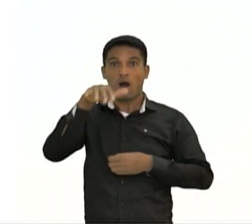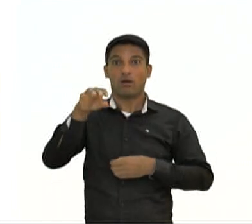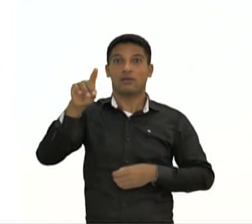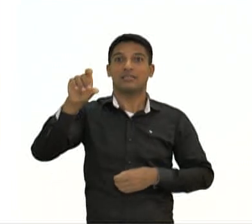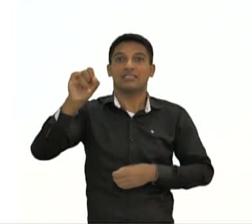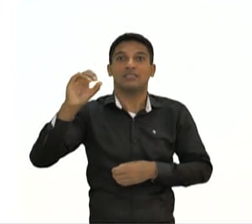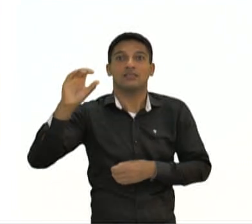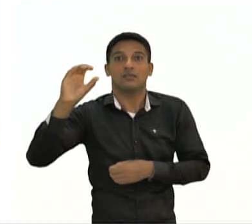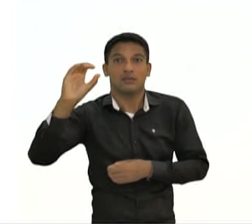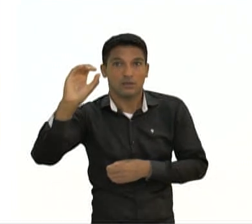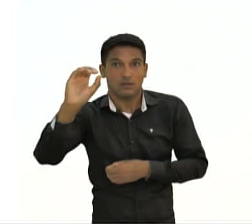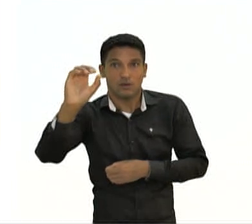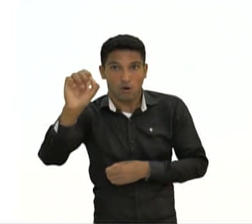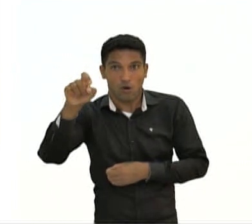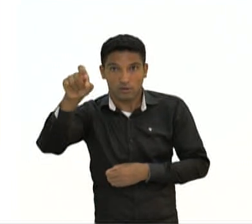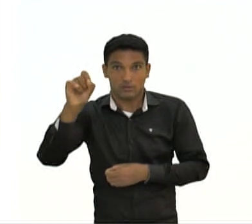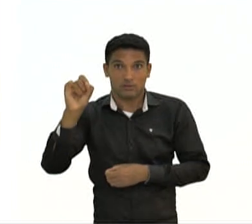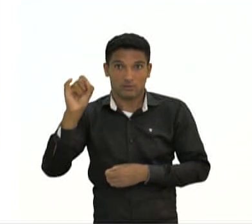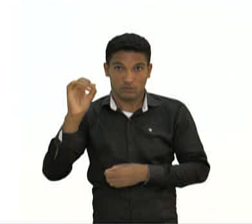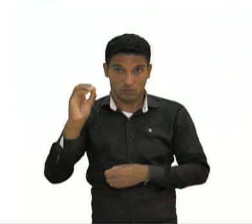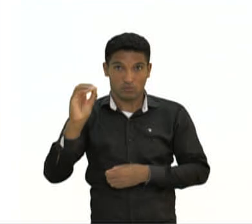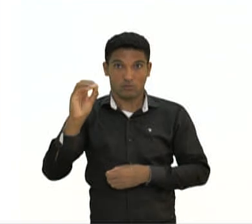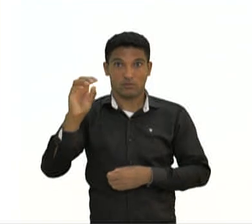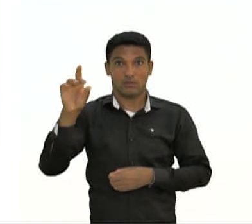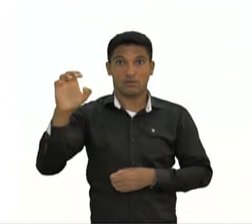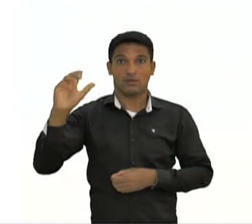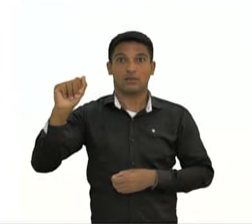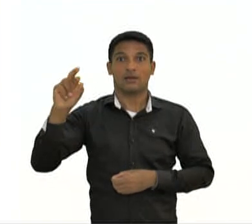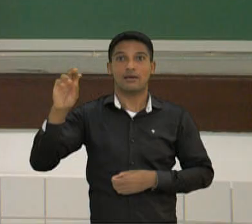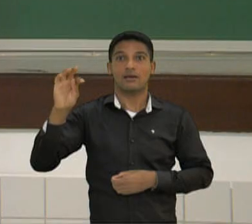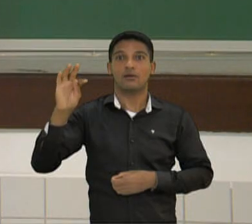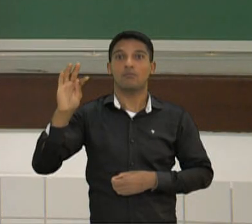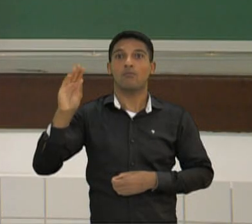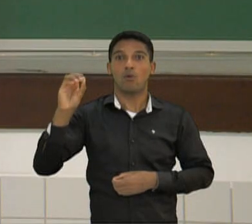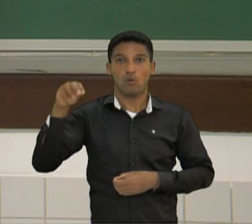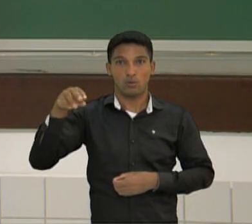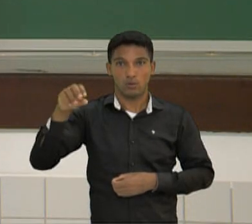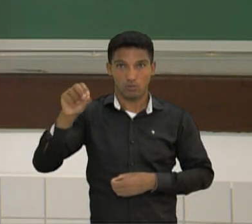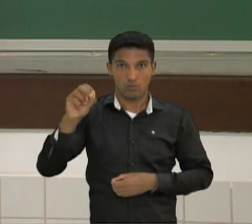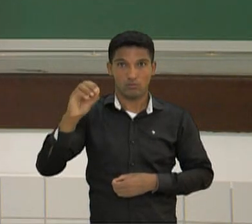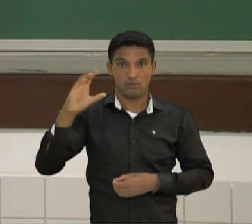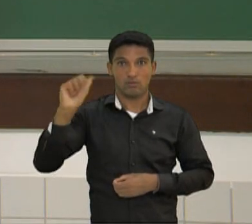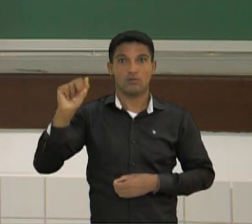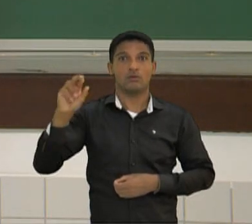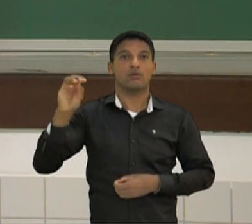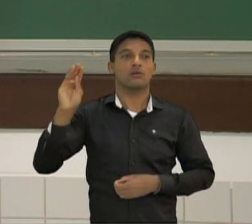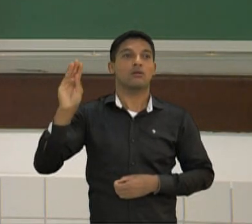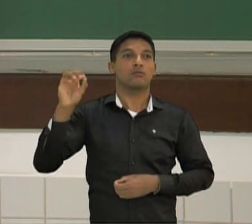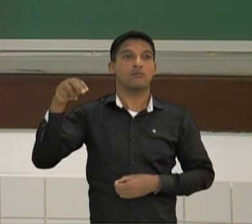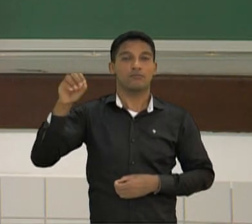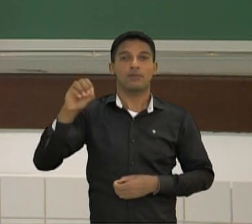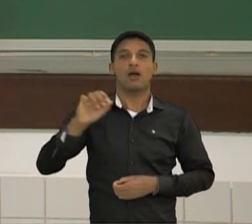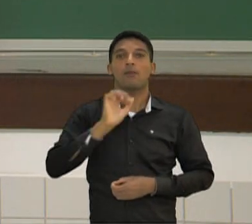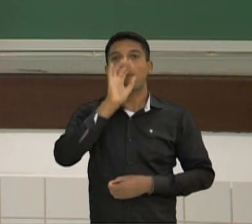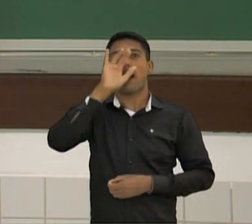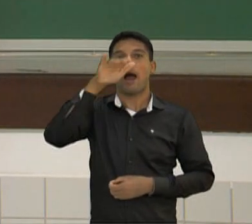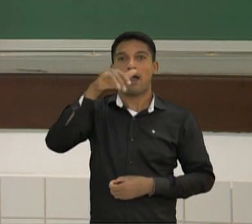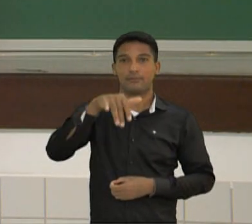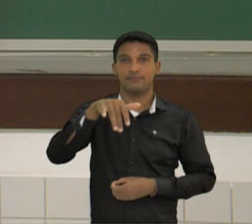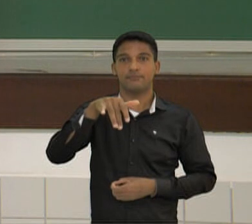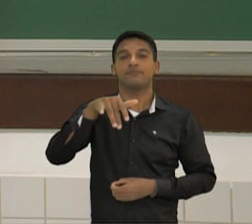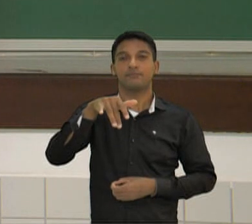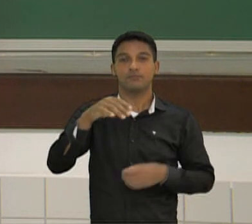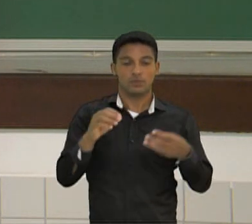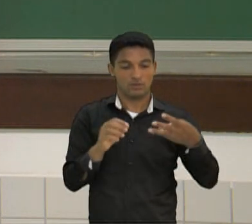próprio sistema respiratório. Tá? Notem, pessoal, que todos os nossos sistemas eles são muito, muito integrados